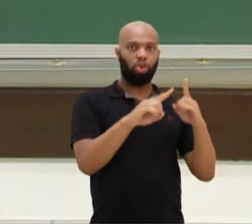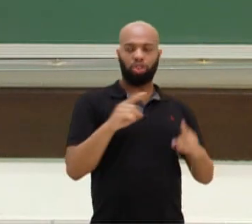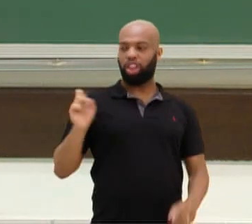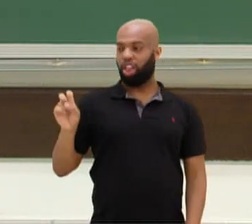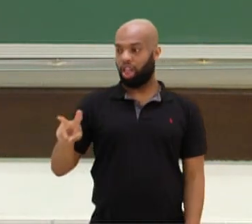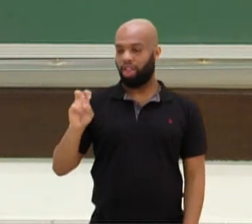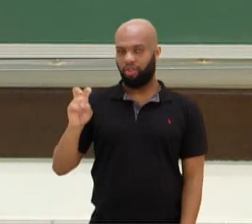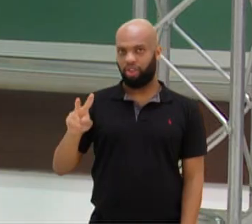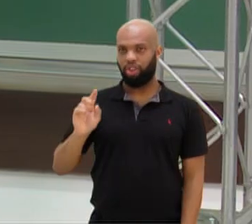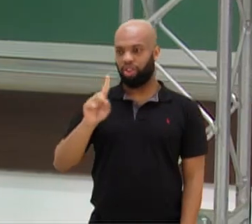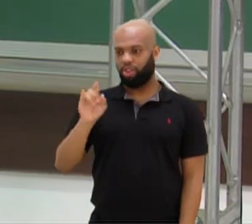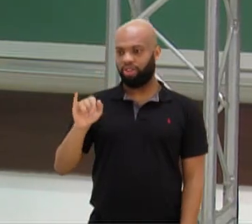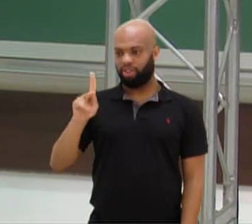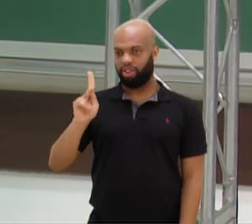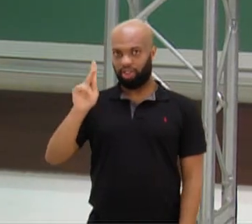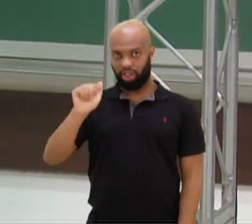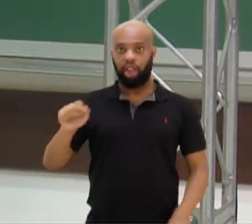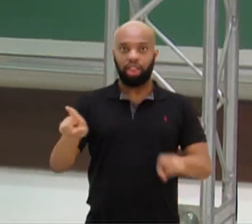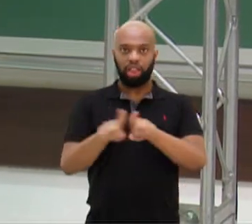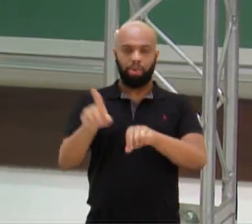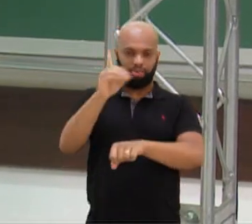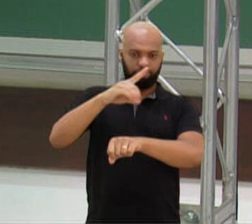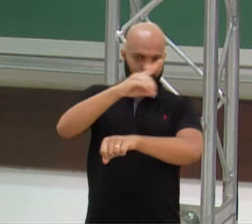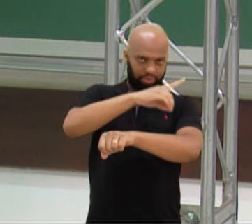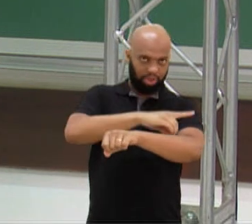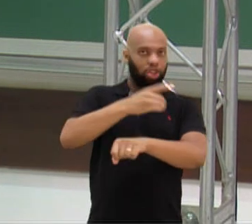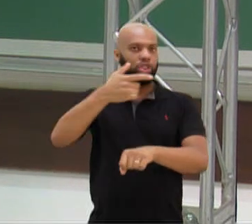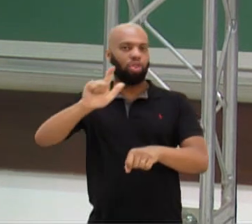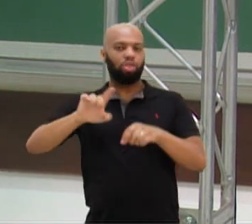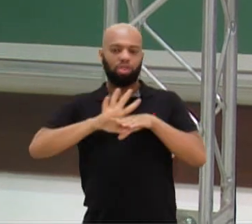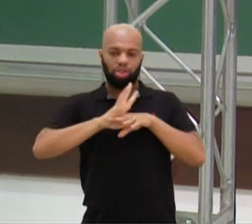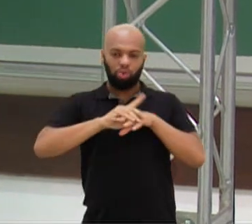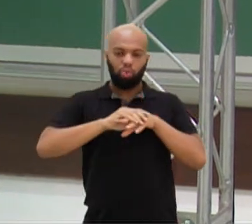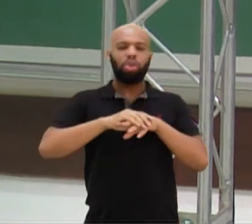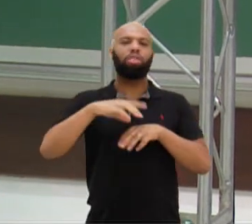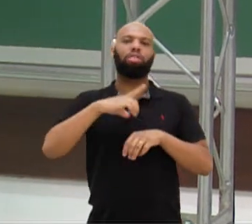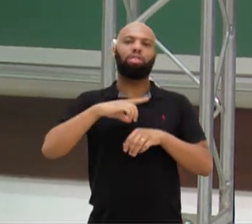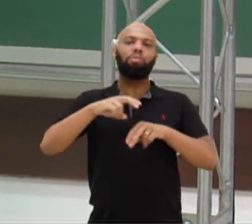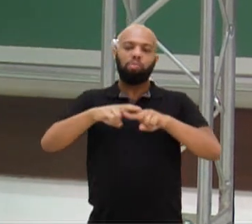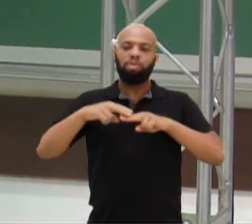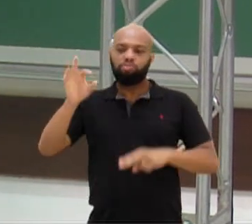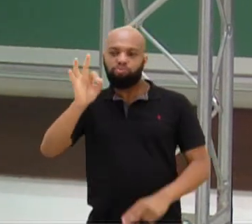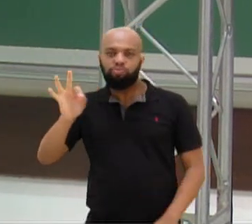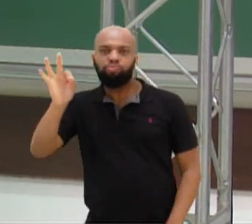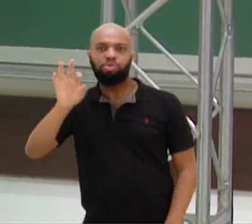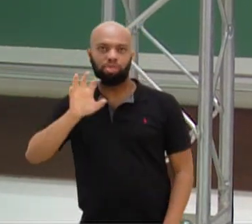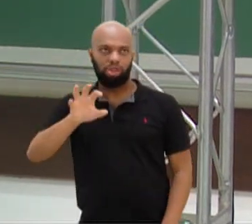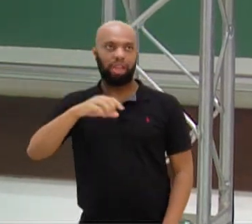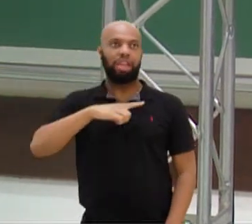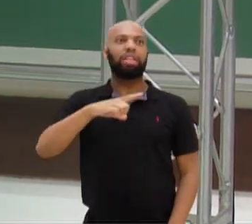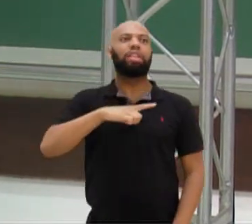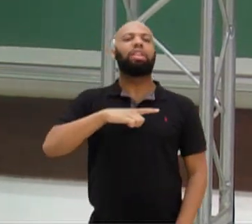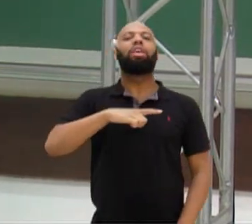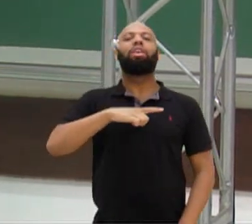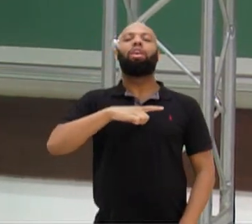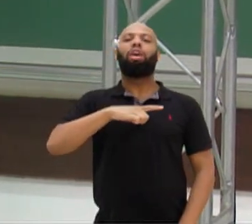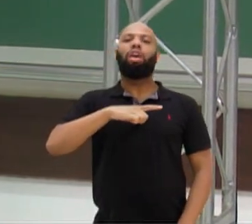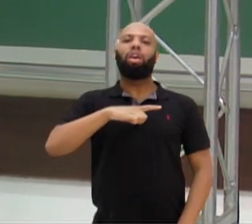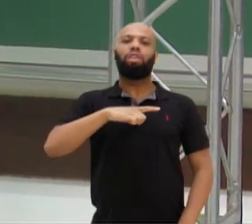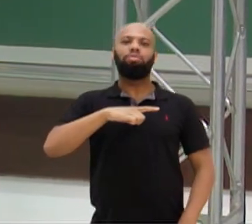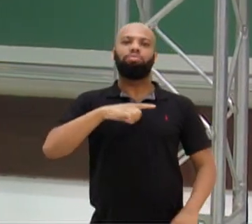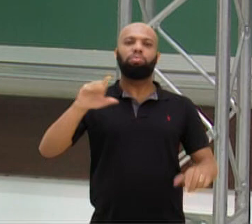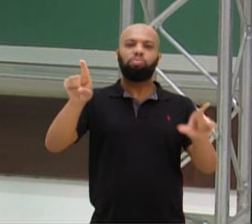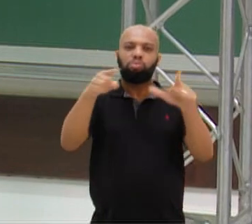da aula de hoje, mas principalmente a dengue e as outras doenças transmitidas pelo mosquito. Essa música, O Odioso do Egito, o clipe dela é muito